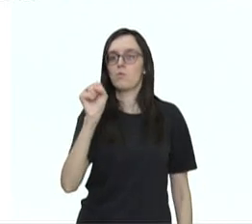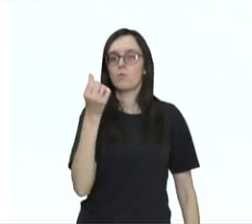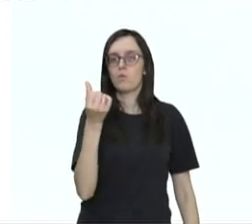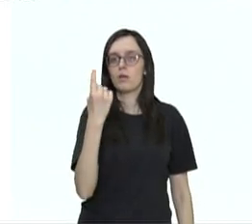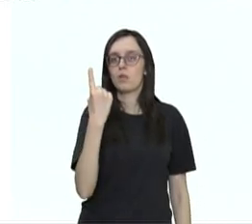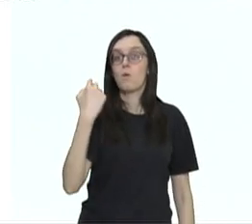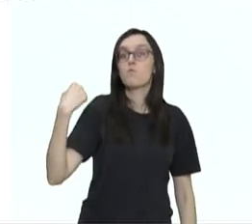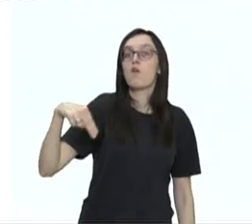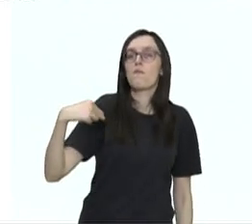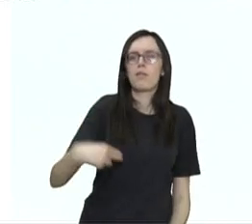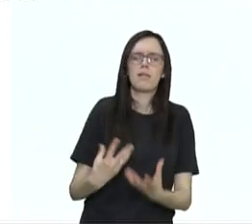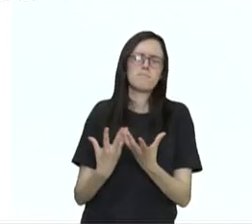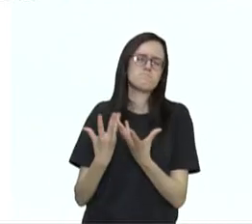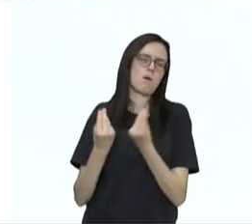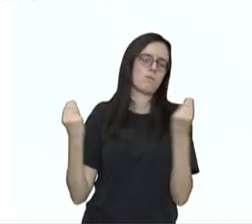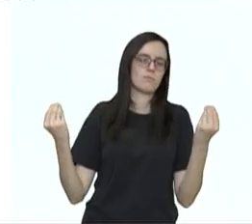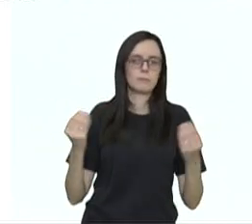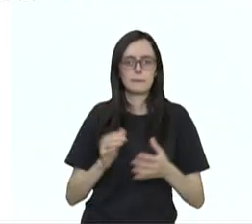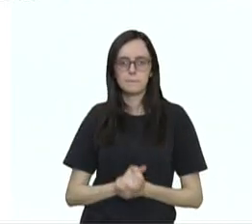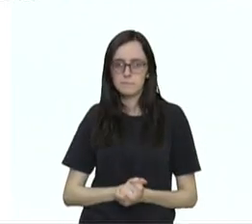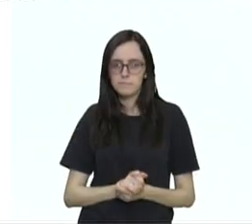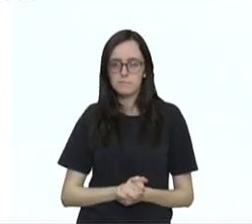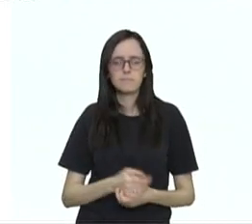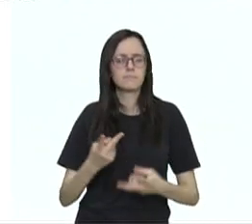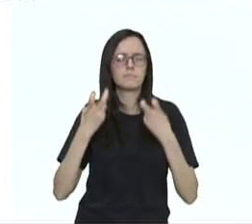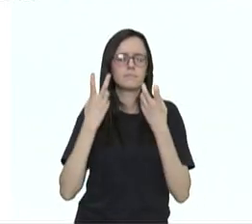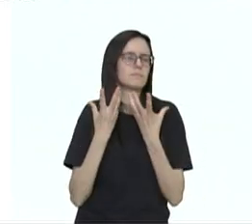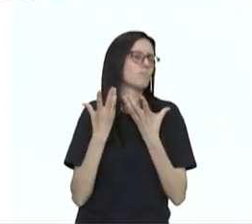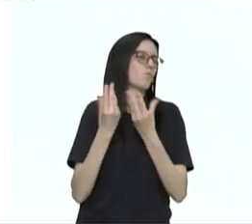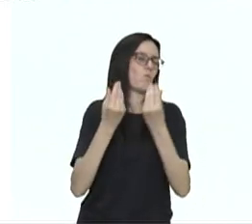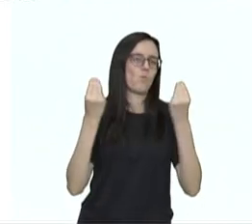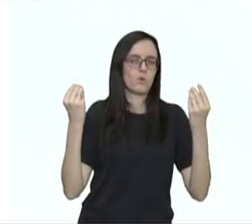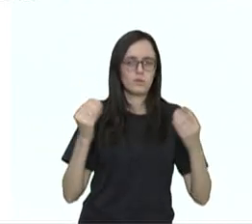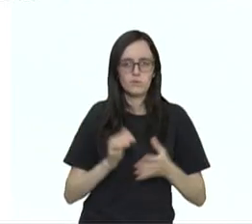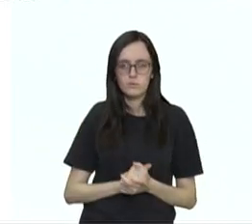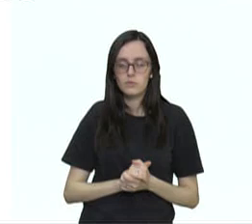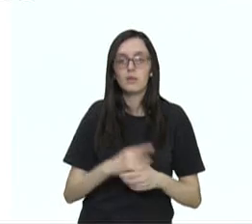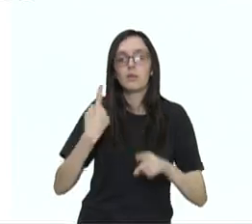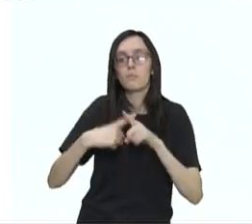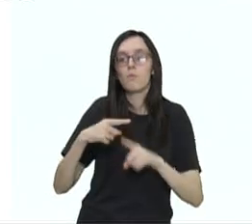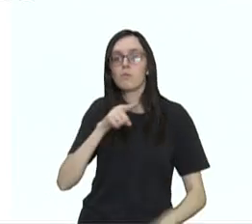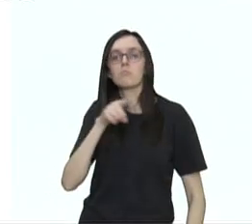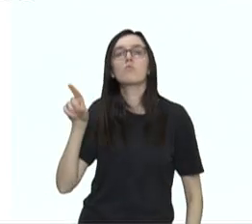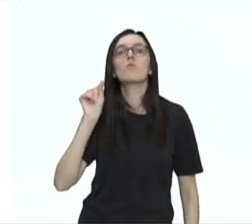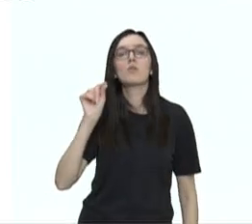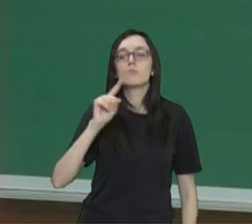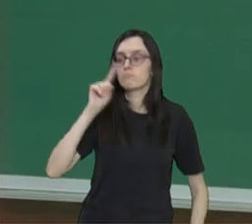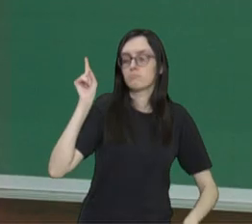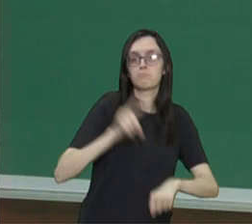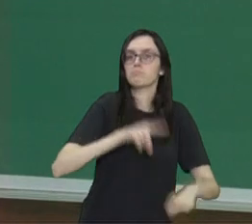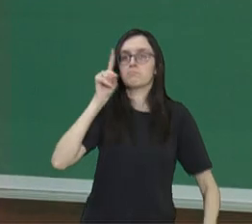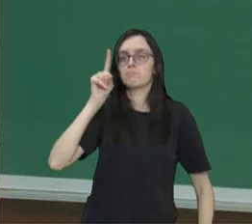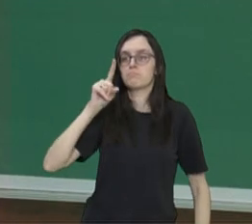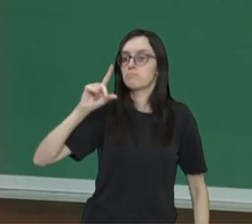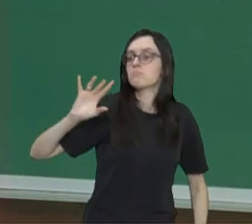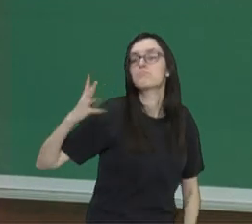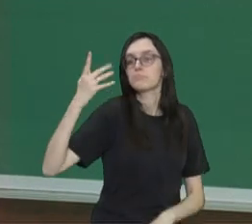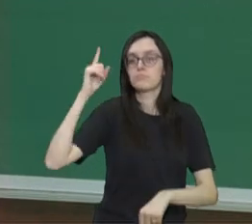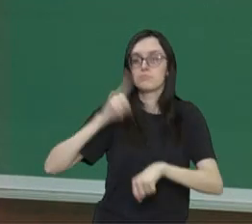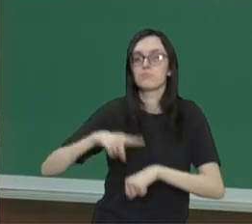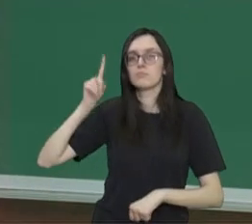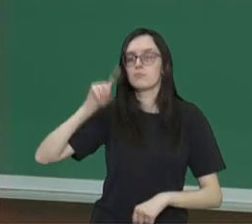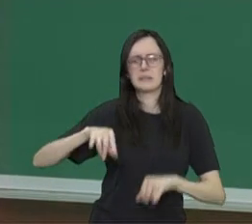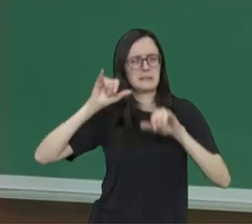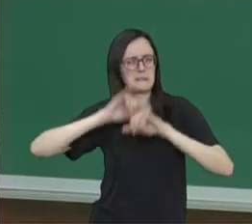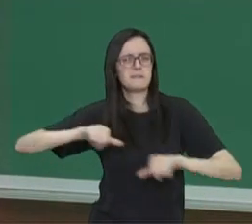861 novelas. Repara a quantidade, o número. Porque elas fizeram imediatamente, logo de cara, um